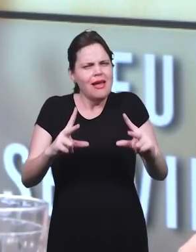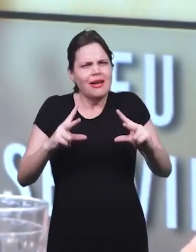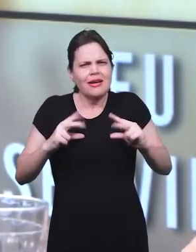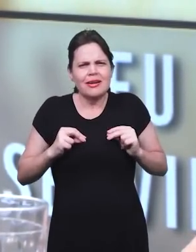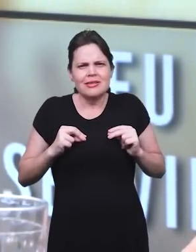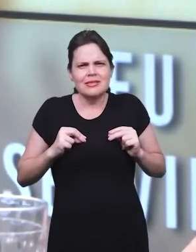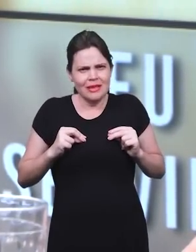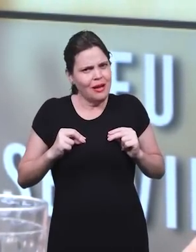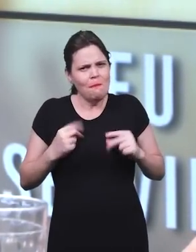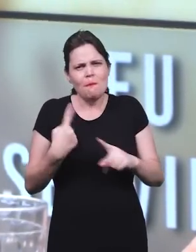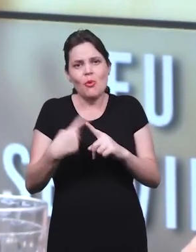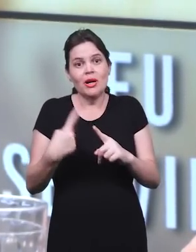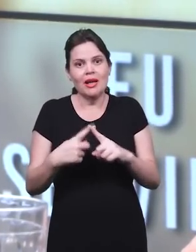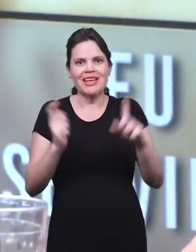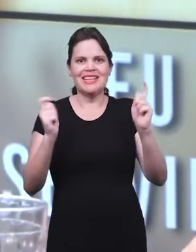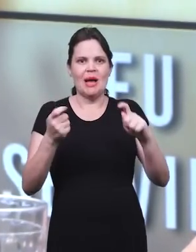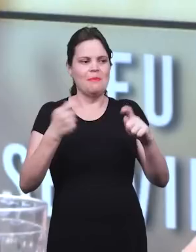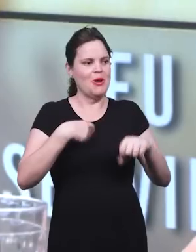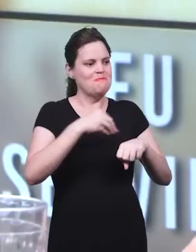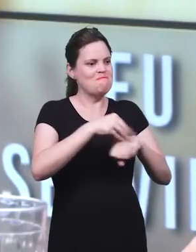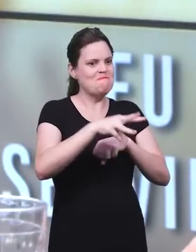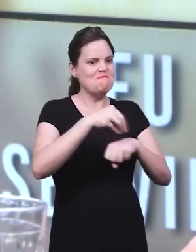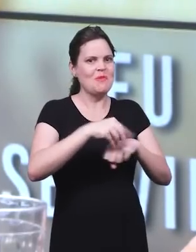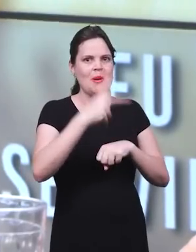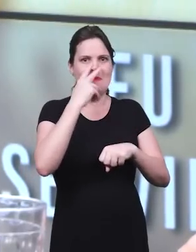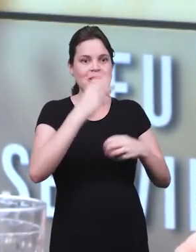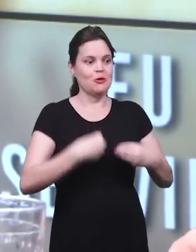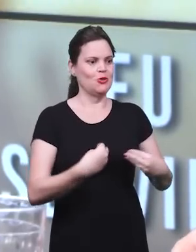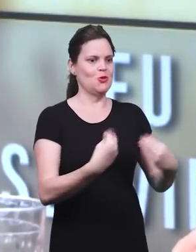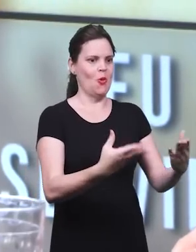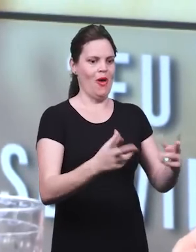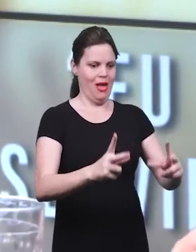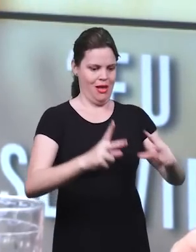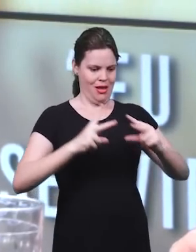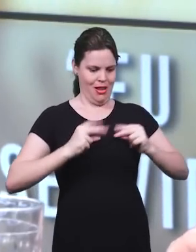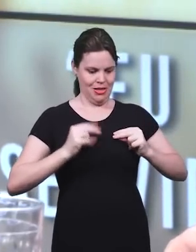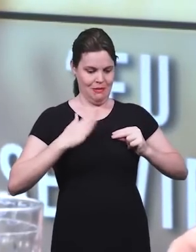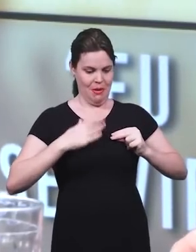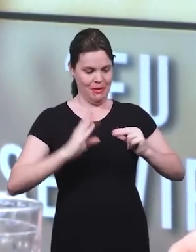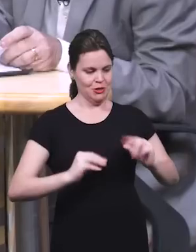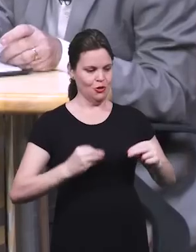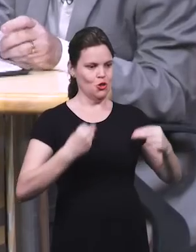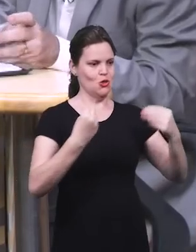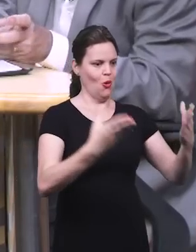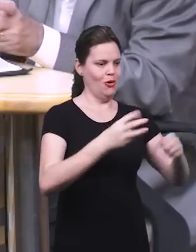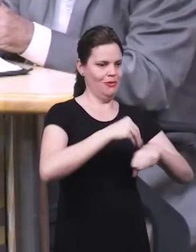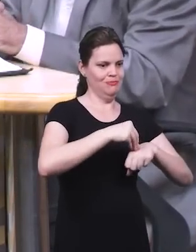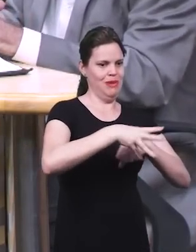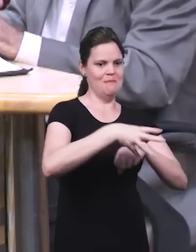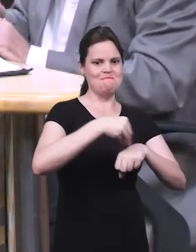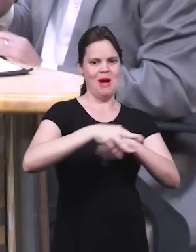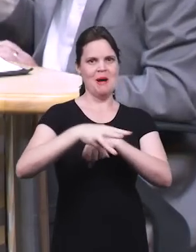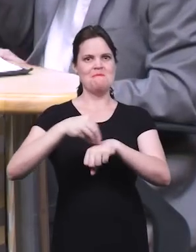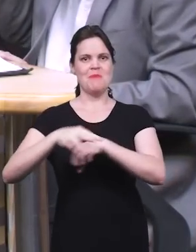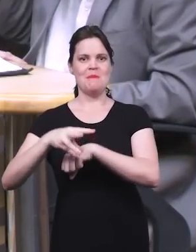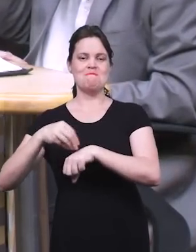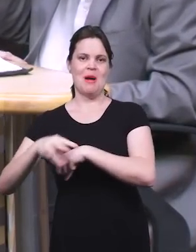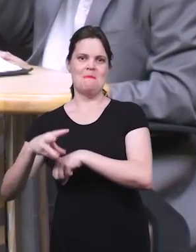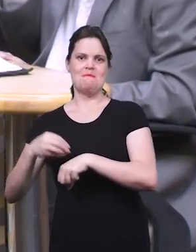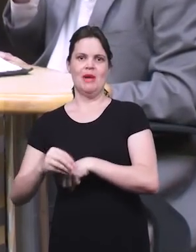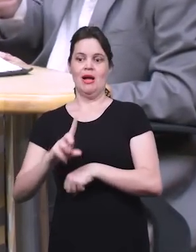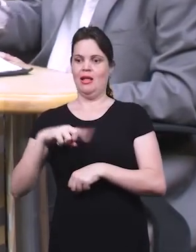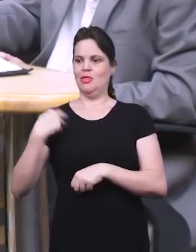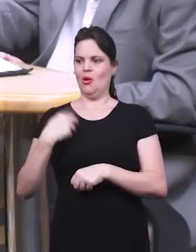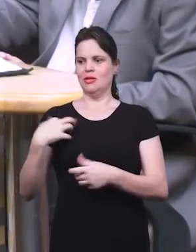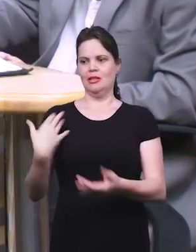ele transmitiu sendo obediente àquilo que o Senhor tinha na vida dele. Glória a Jesus. Para a vida dele, né?